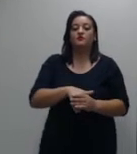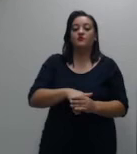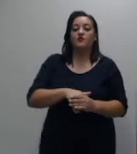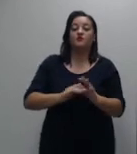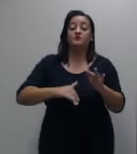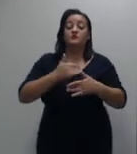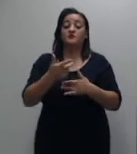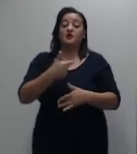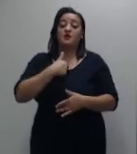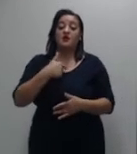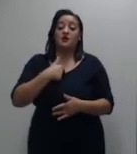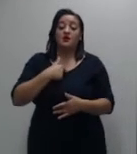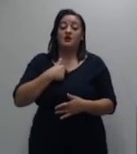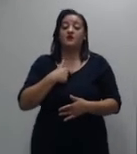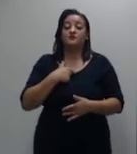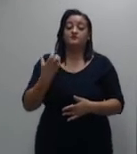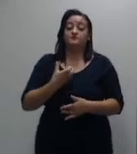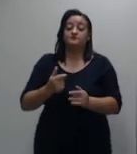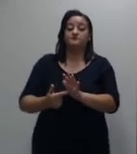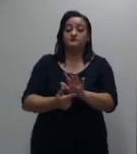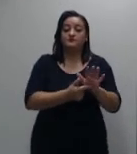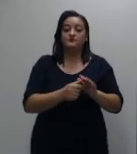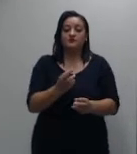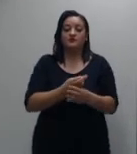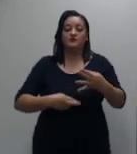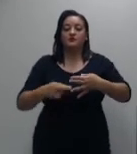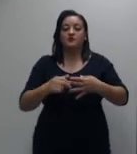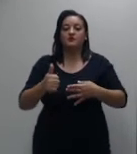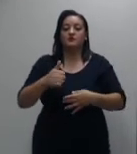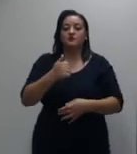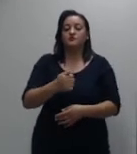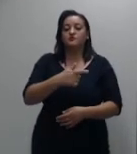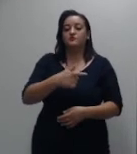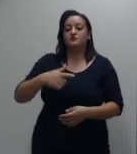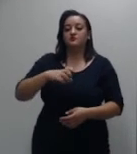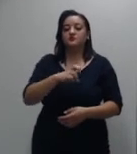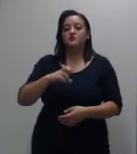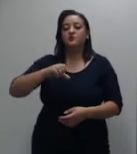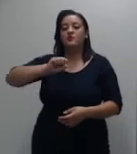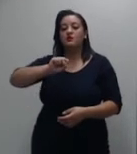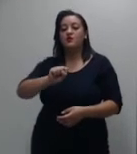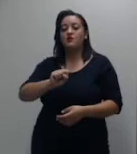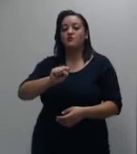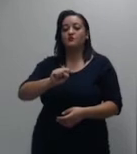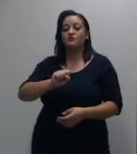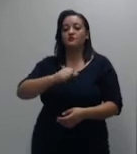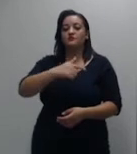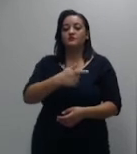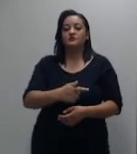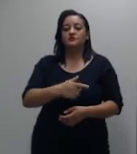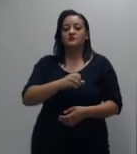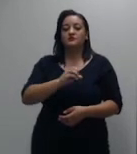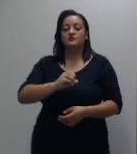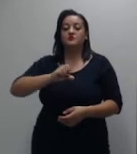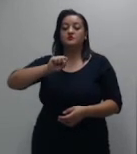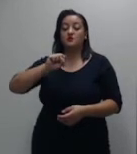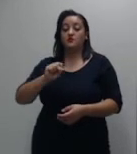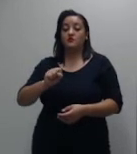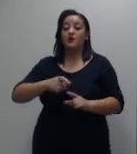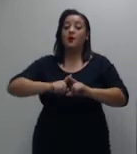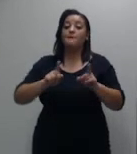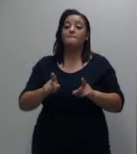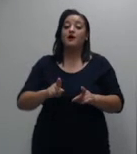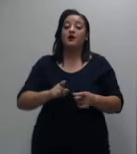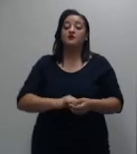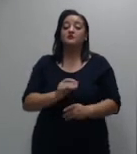que eu iria apresentar no recurso especial um 758 708 mas se é de